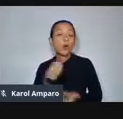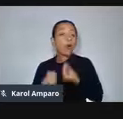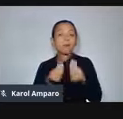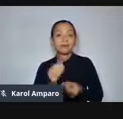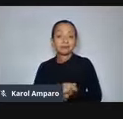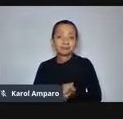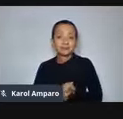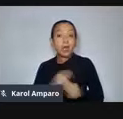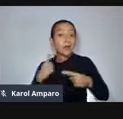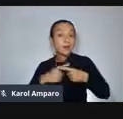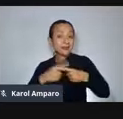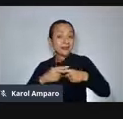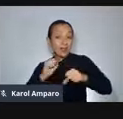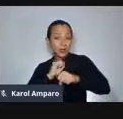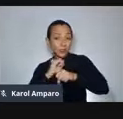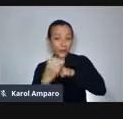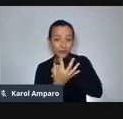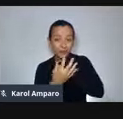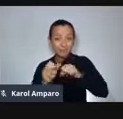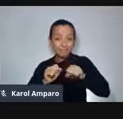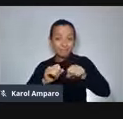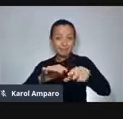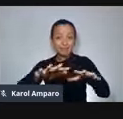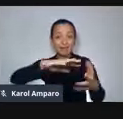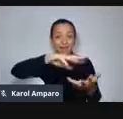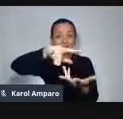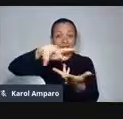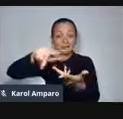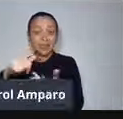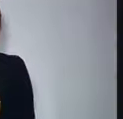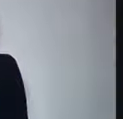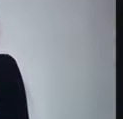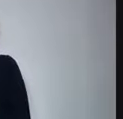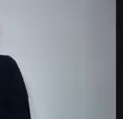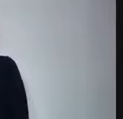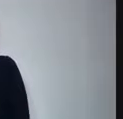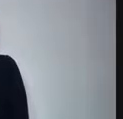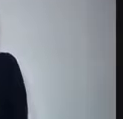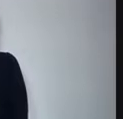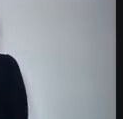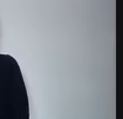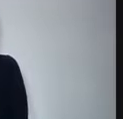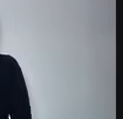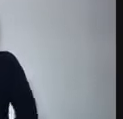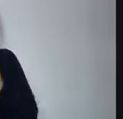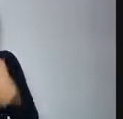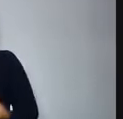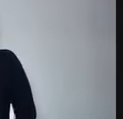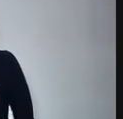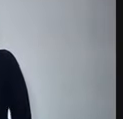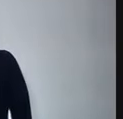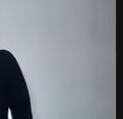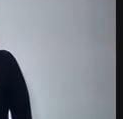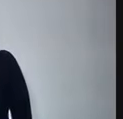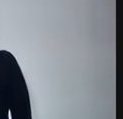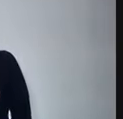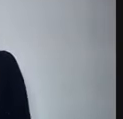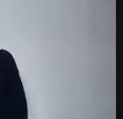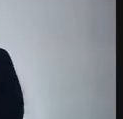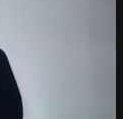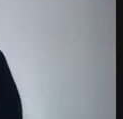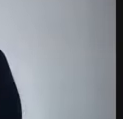nós vamos chegar juntos uns aos outros de novo, né? Nos abraçar, conversar, tomar uma cerveja, quem bebe, quem